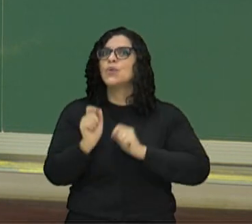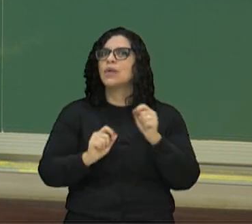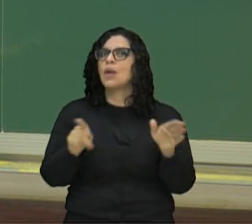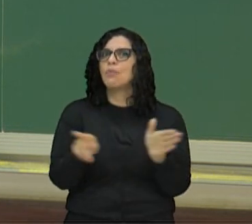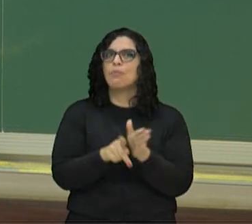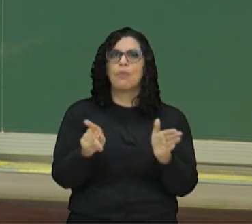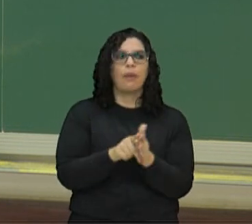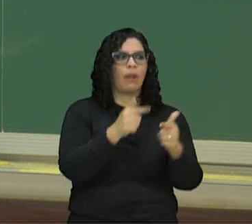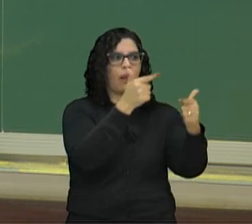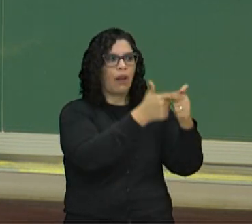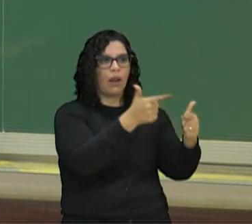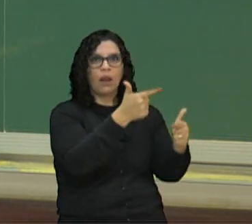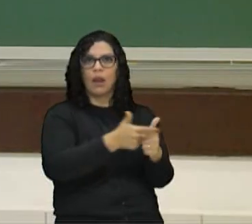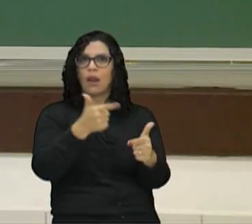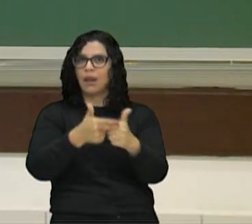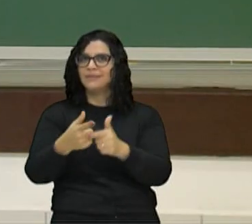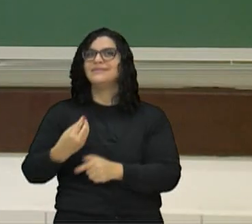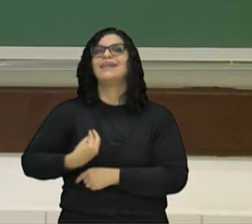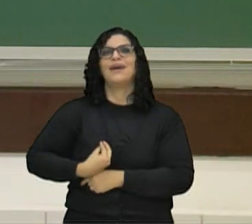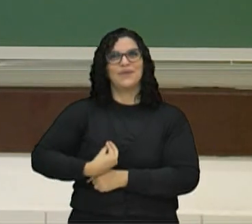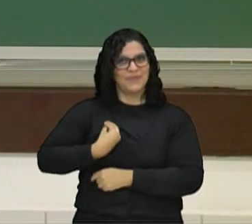as adversidades da vida.